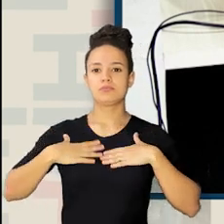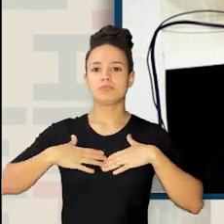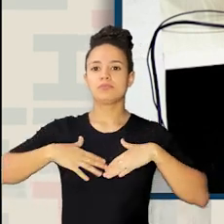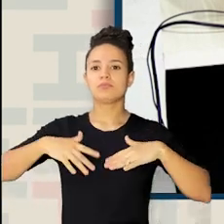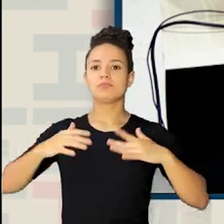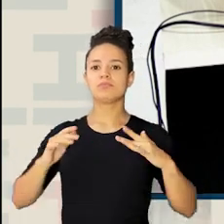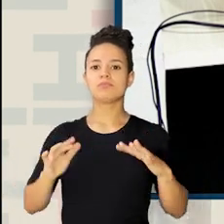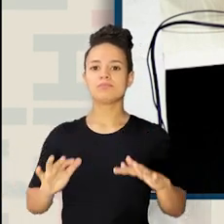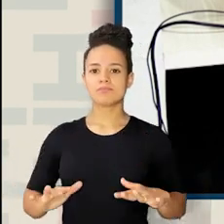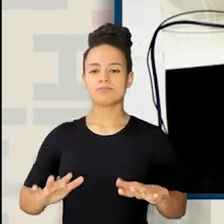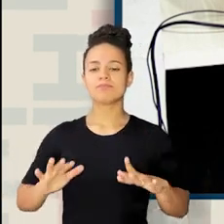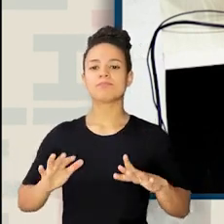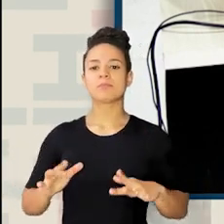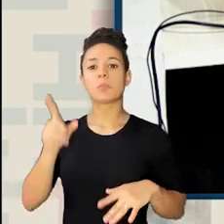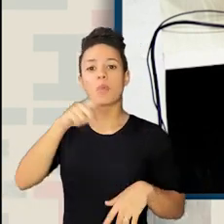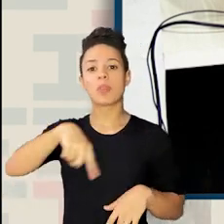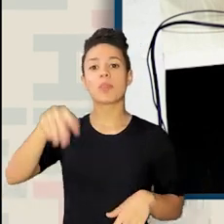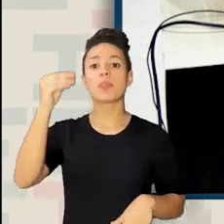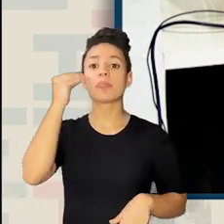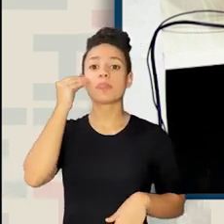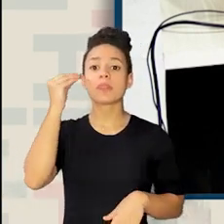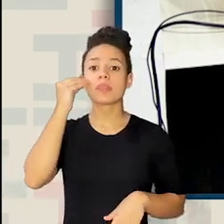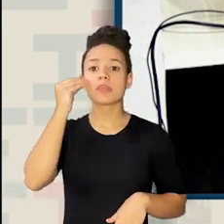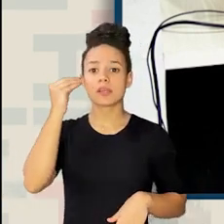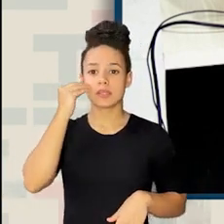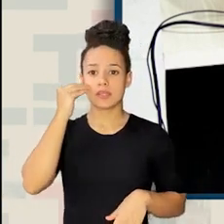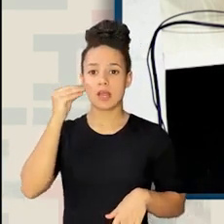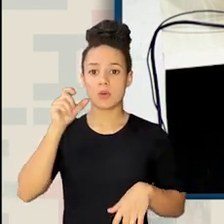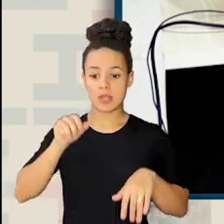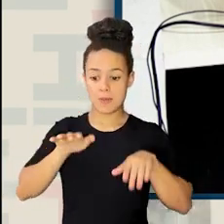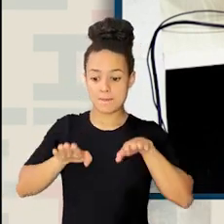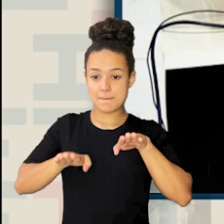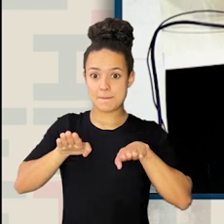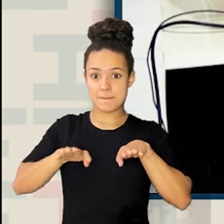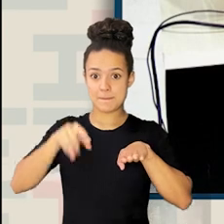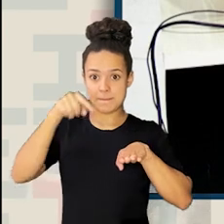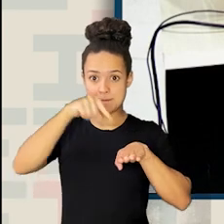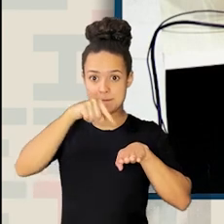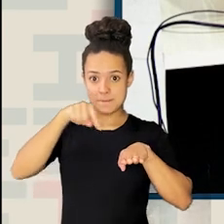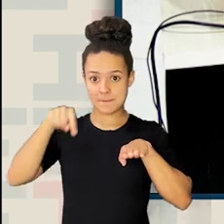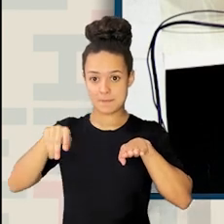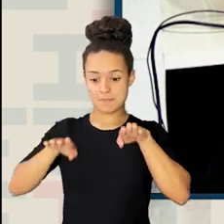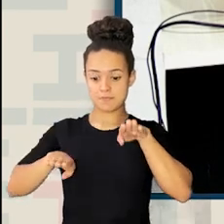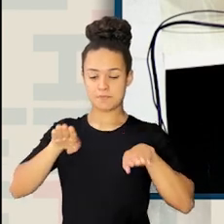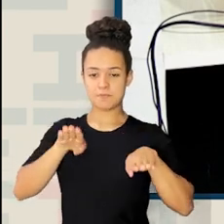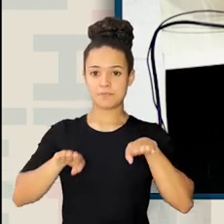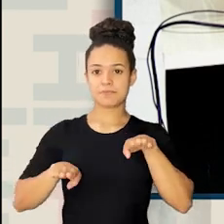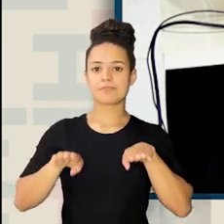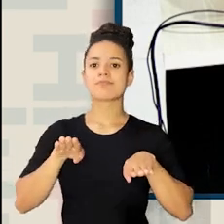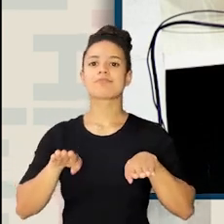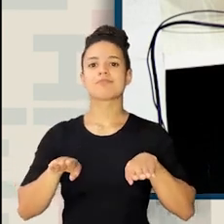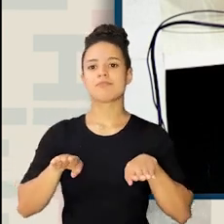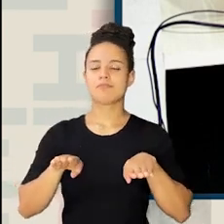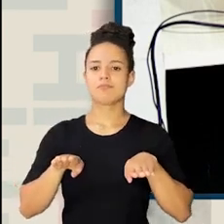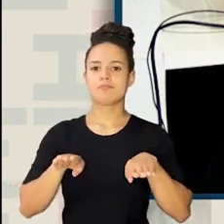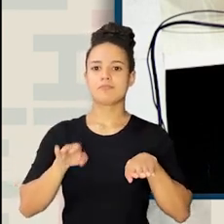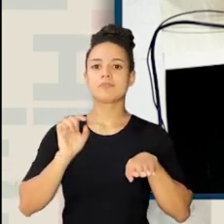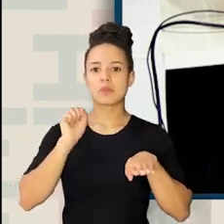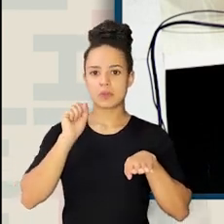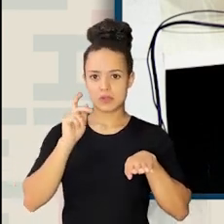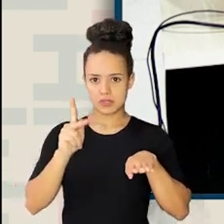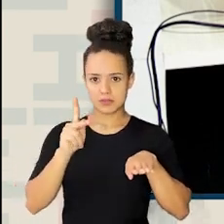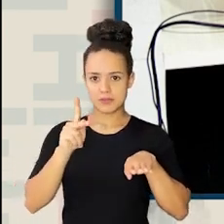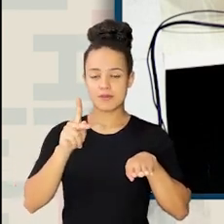braços, para a gente tentar buscar nos nossos pés esse centro de equilíbrio ao final, tá bom? Ao final do